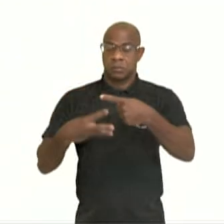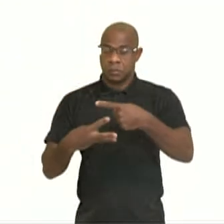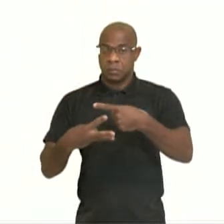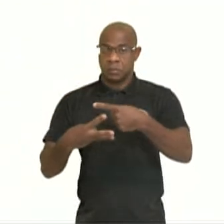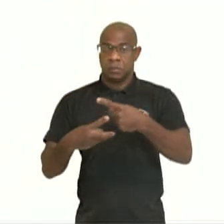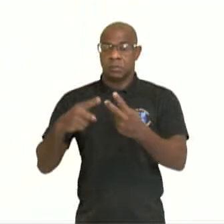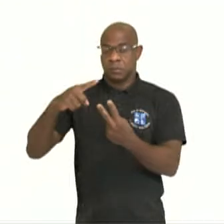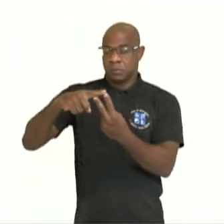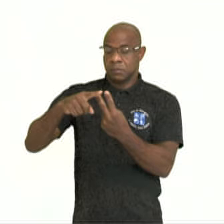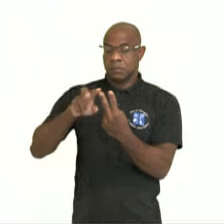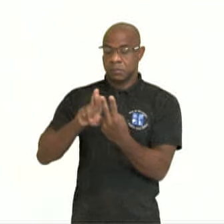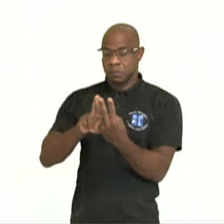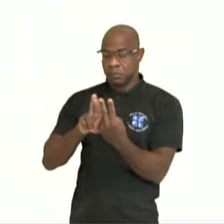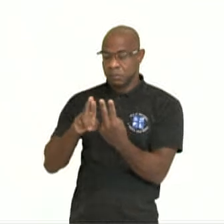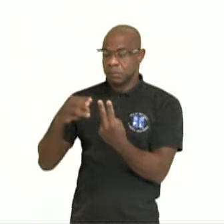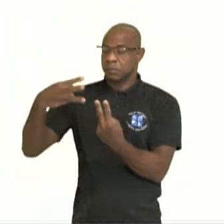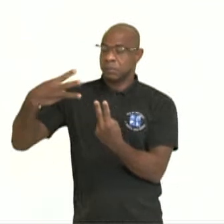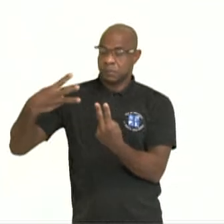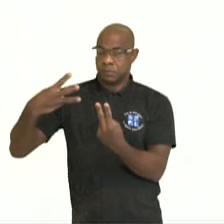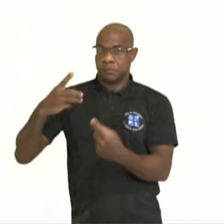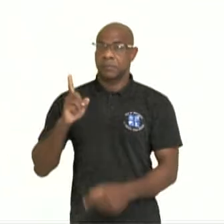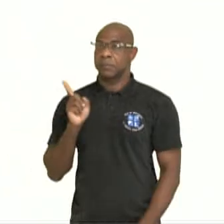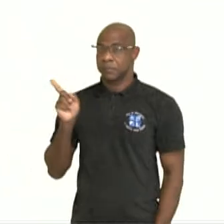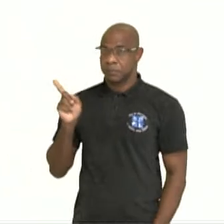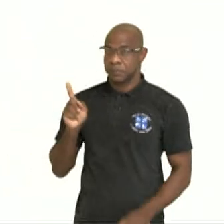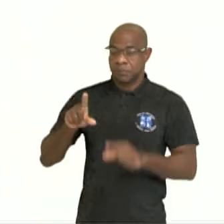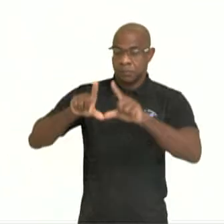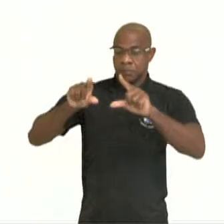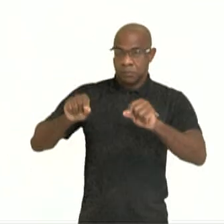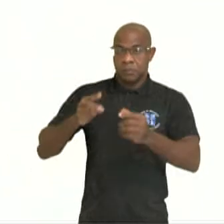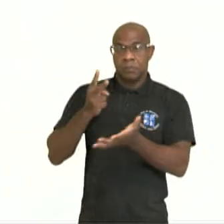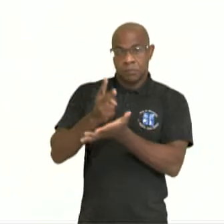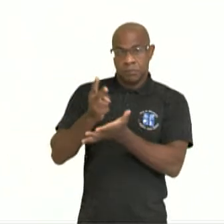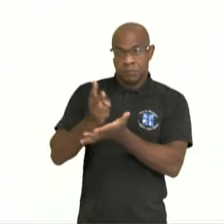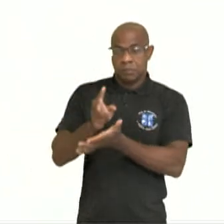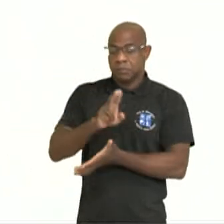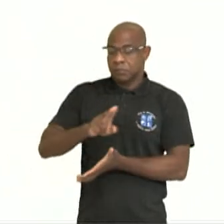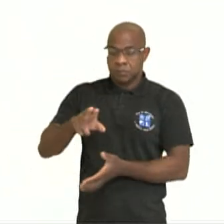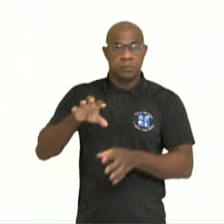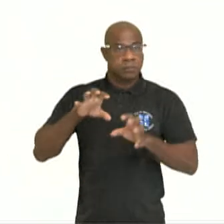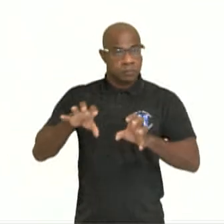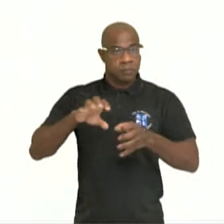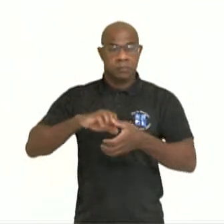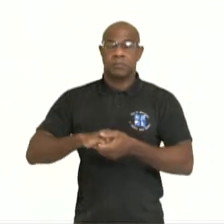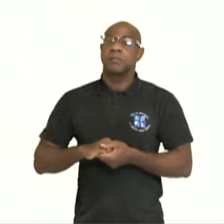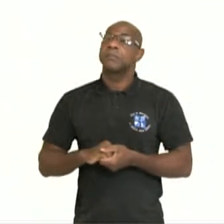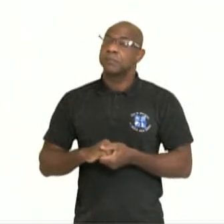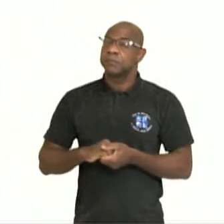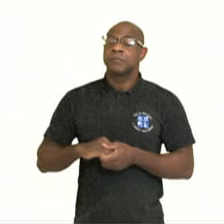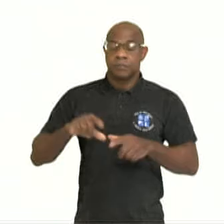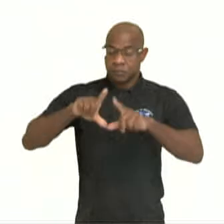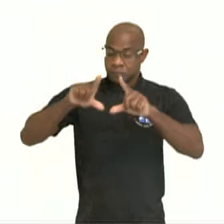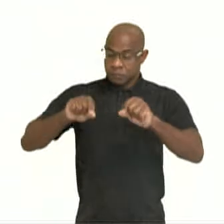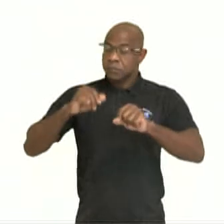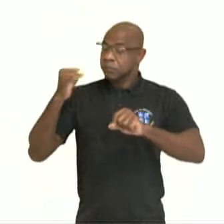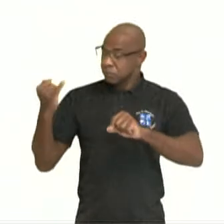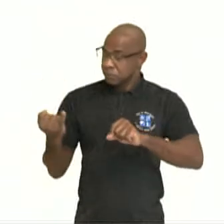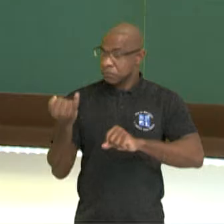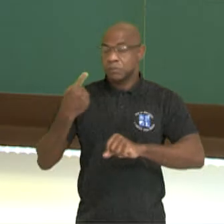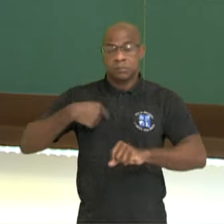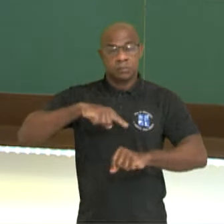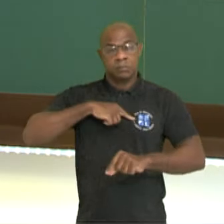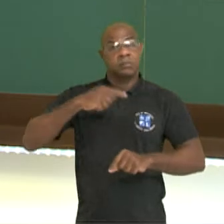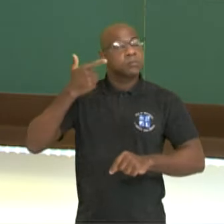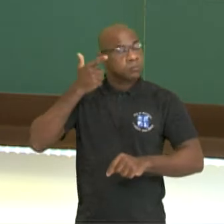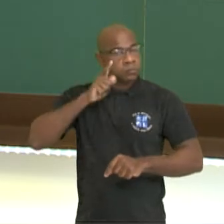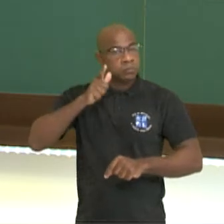de πr ao cubo. Tranquilo? Fácil de lembrar. Essa fórmula é muito importante para que a gente possa